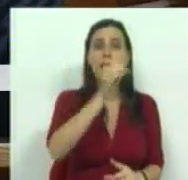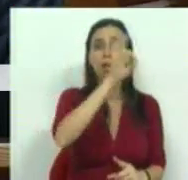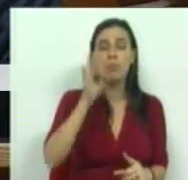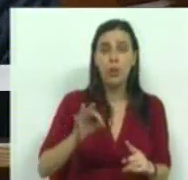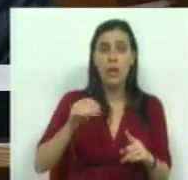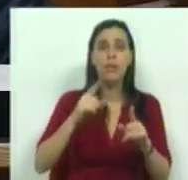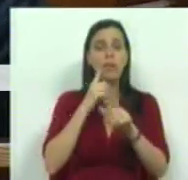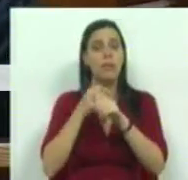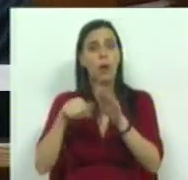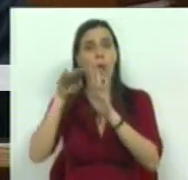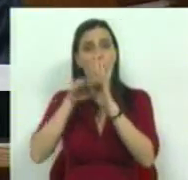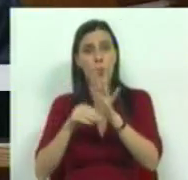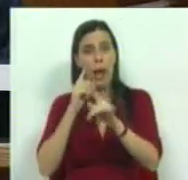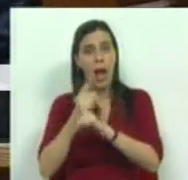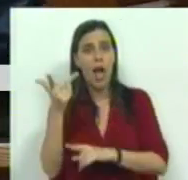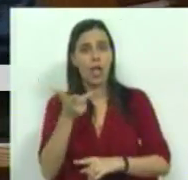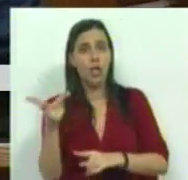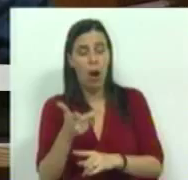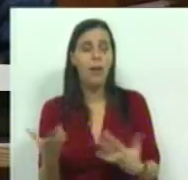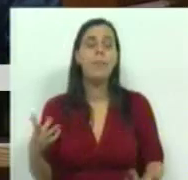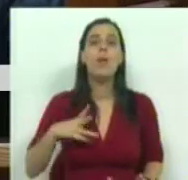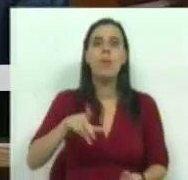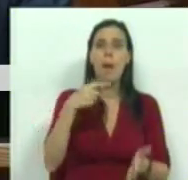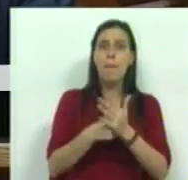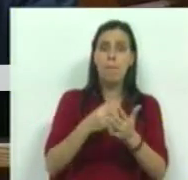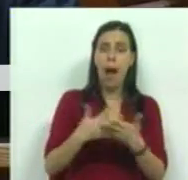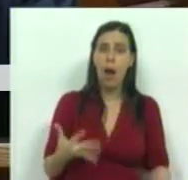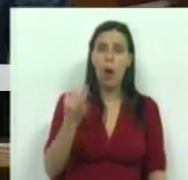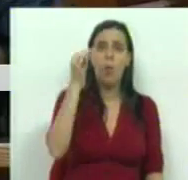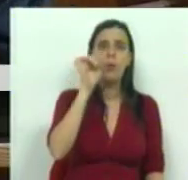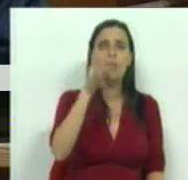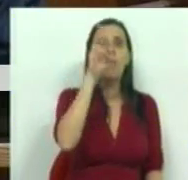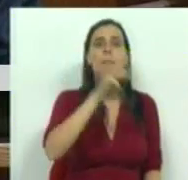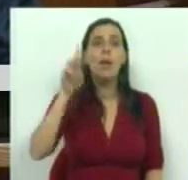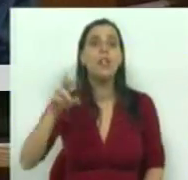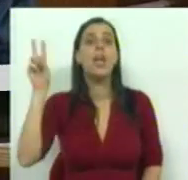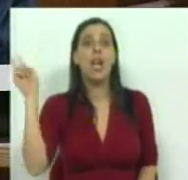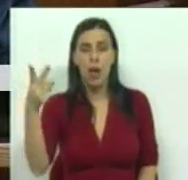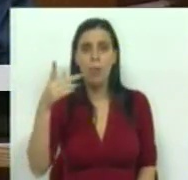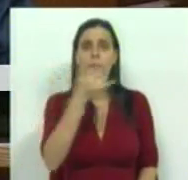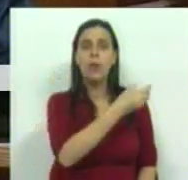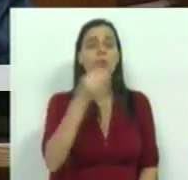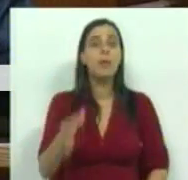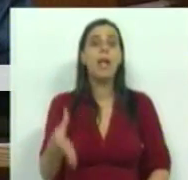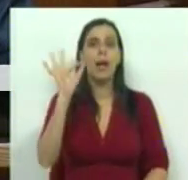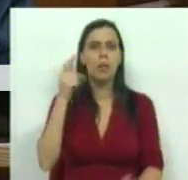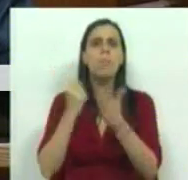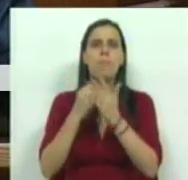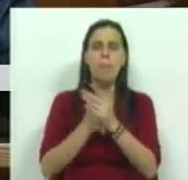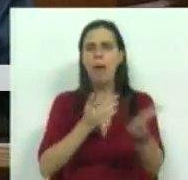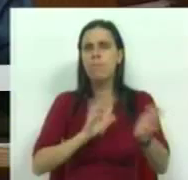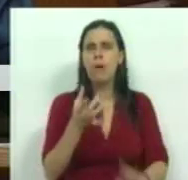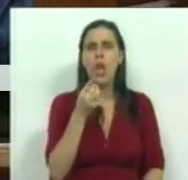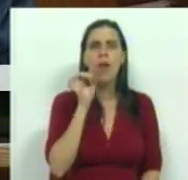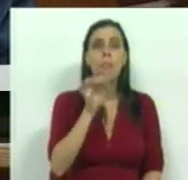15% durante o programa da Troika, onde os portugueses pagam agora 8 mil milhões de euros, em 2014 estarão a pagar